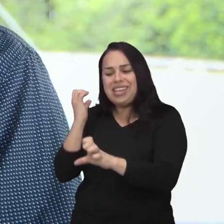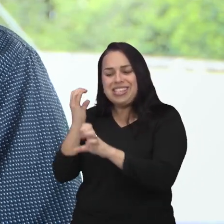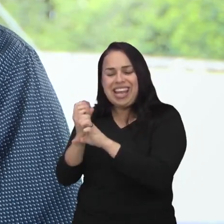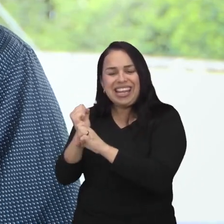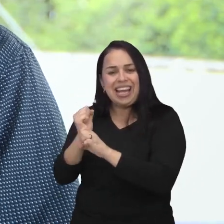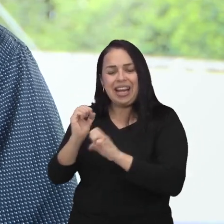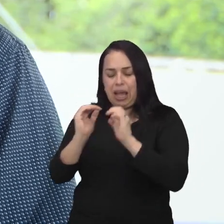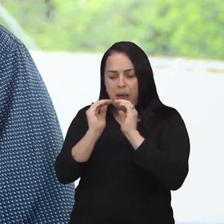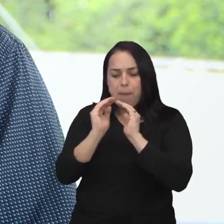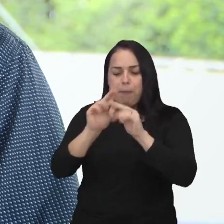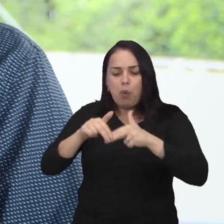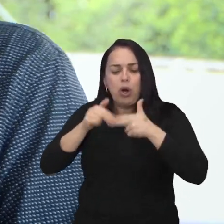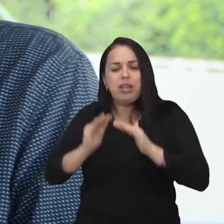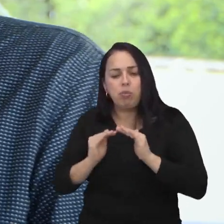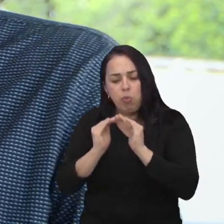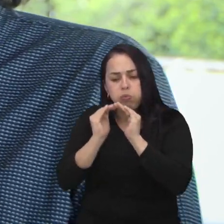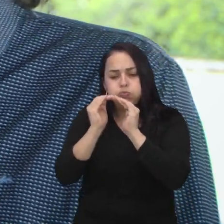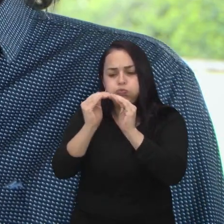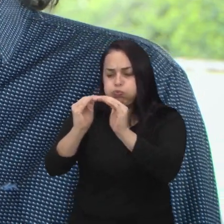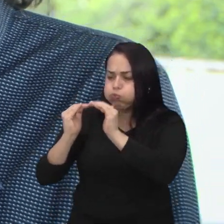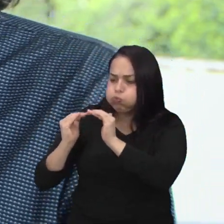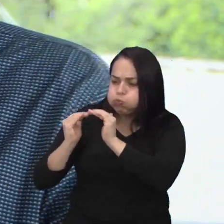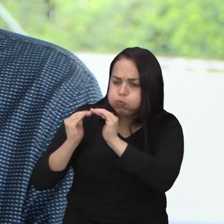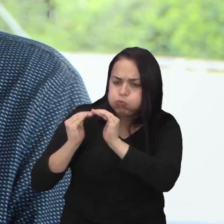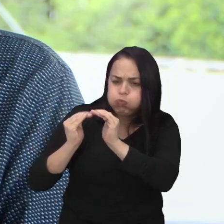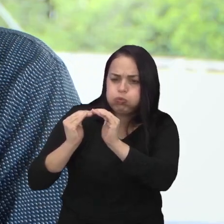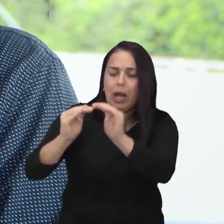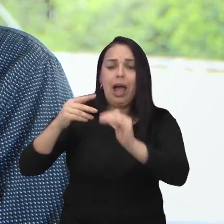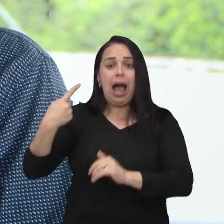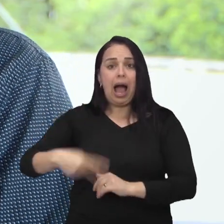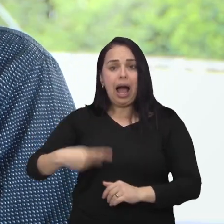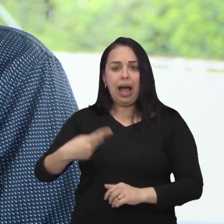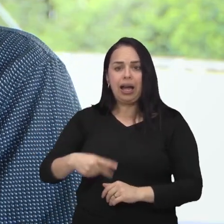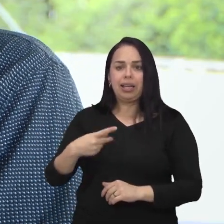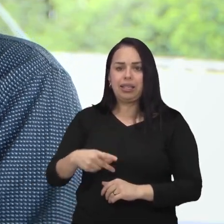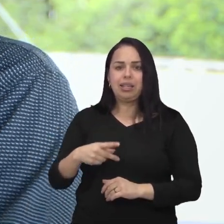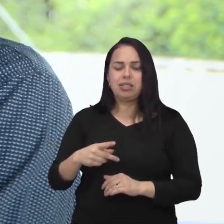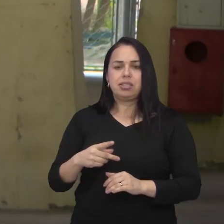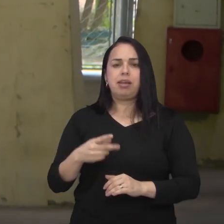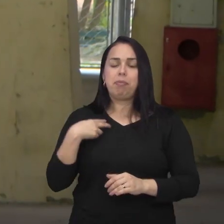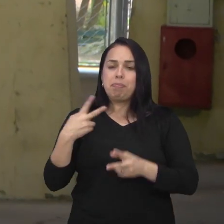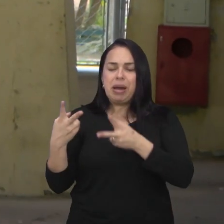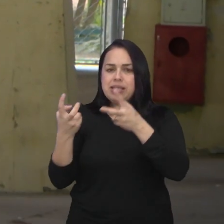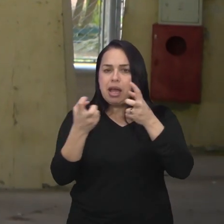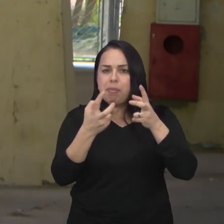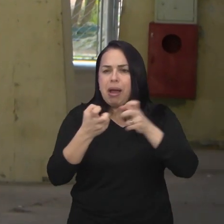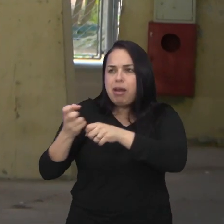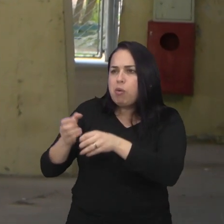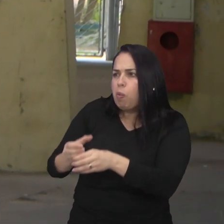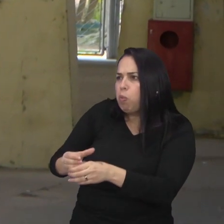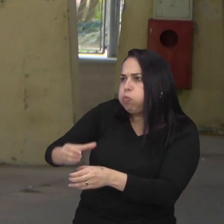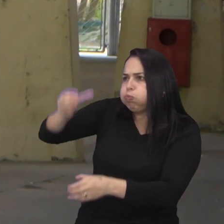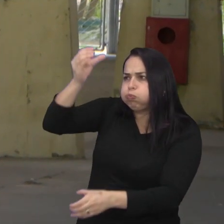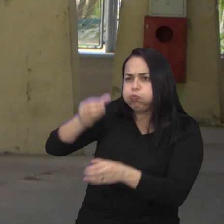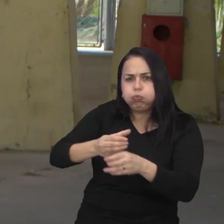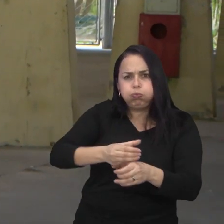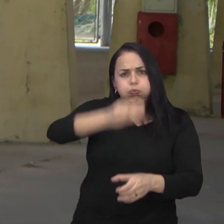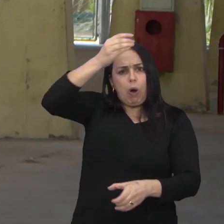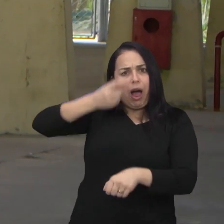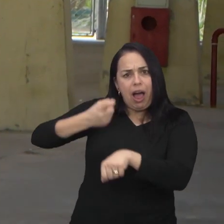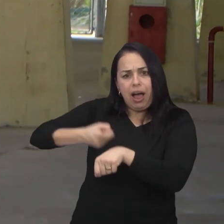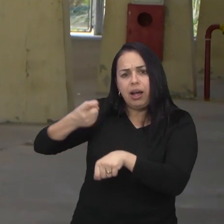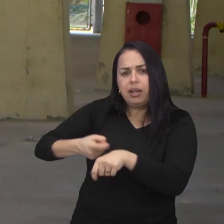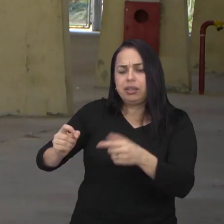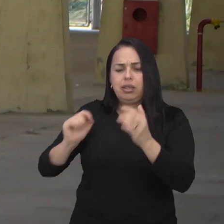engenharia, né, e aos recursos inventivos da arquitetura. Aqui, por exemplo, se junta o concreto armado nos pilares, nas